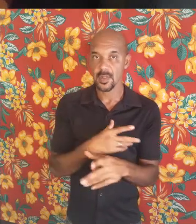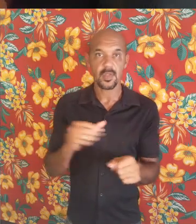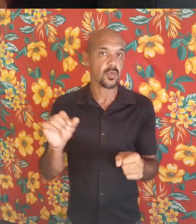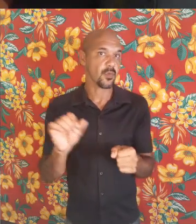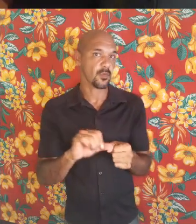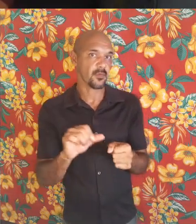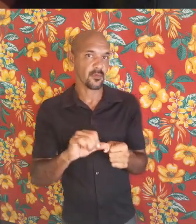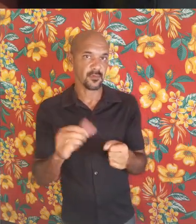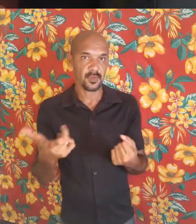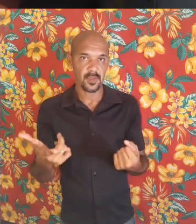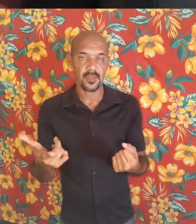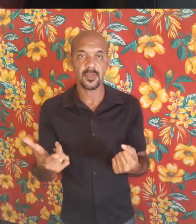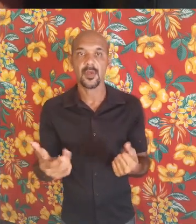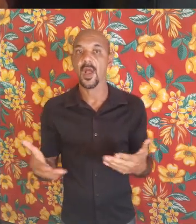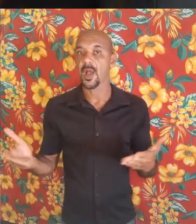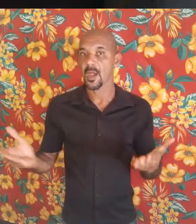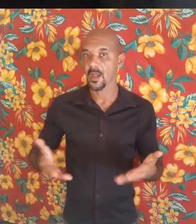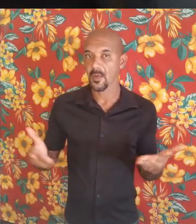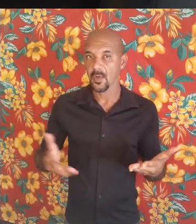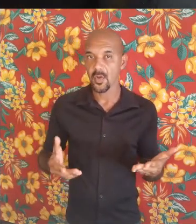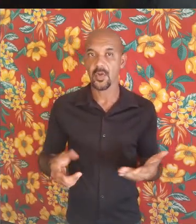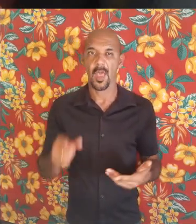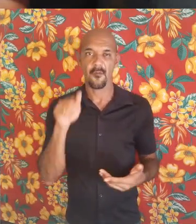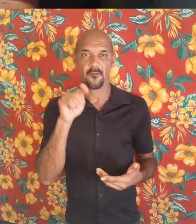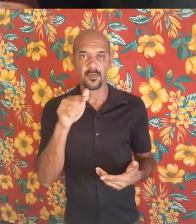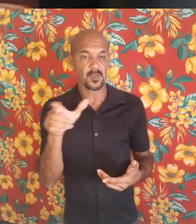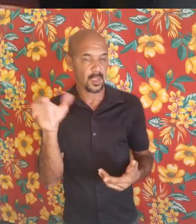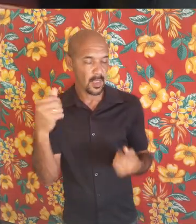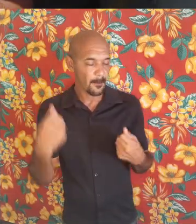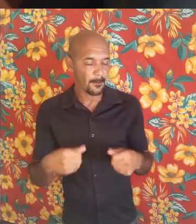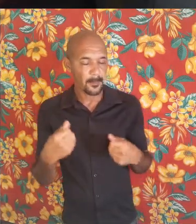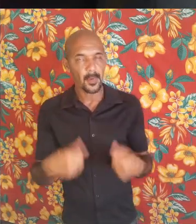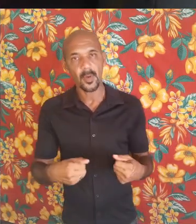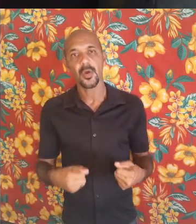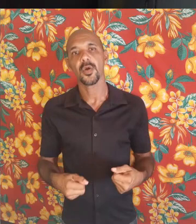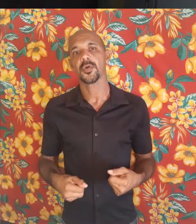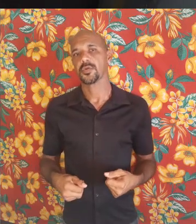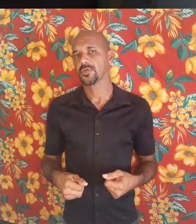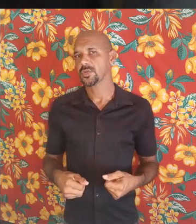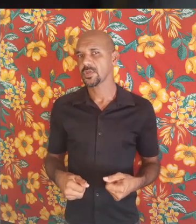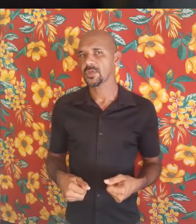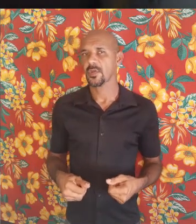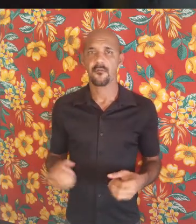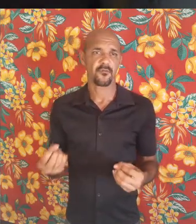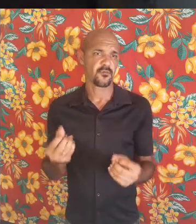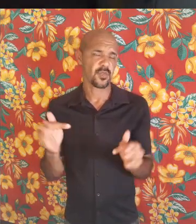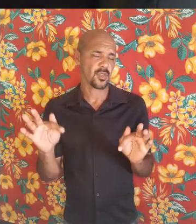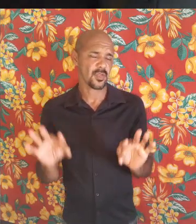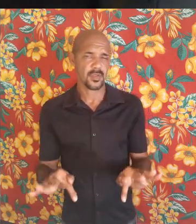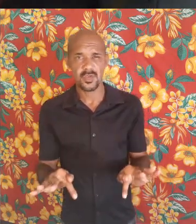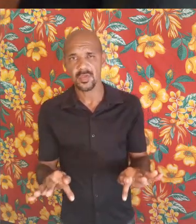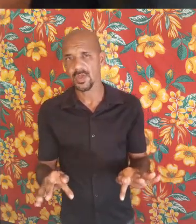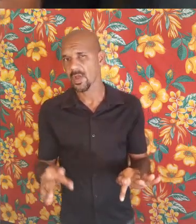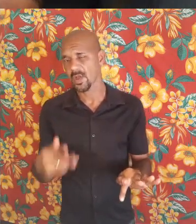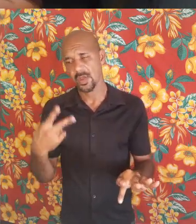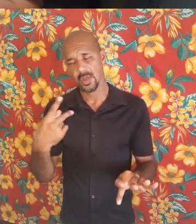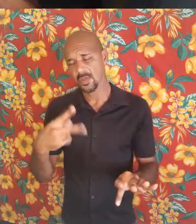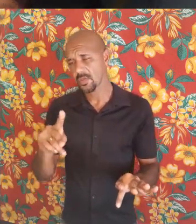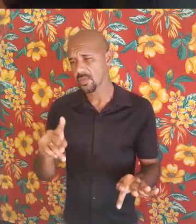fica a critério de cada um, né? Pode-se deixar da maneira que está, pode-se fazer